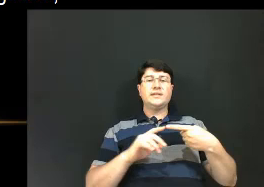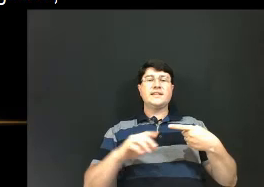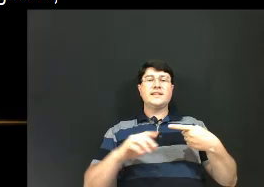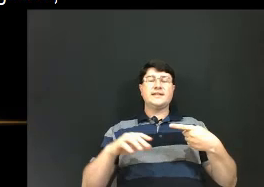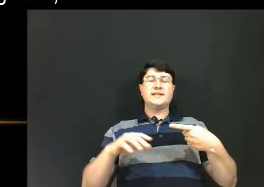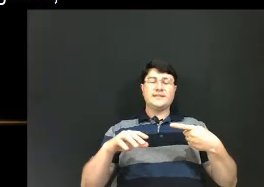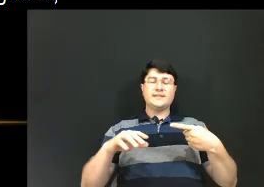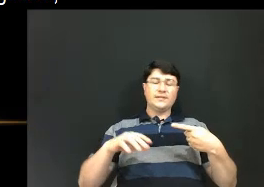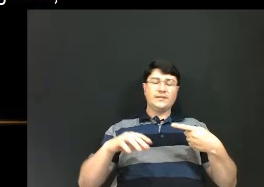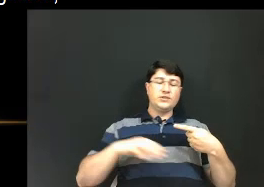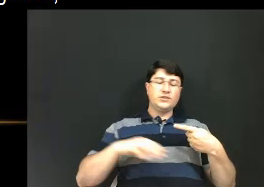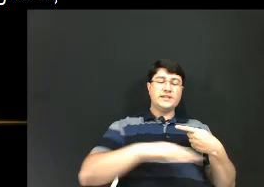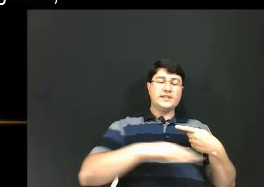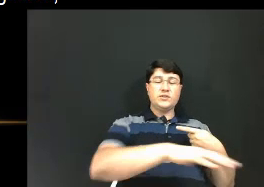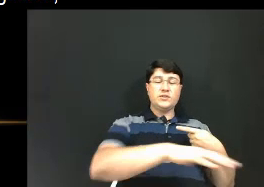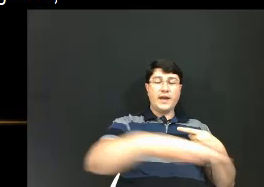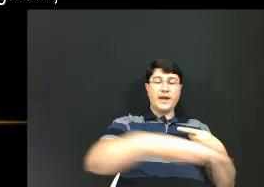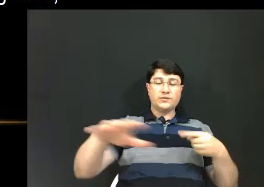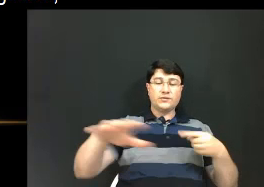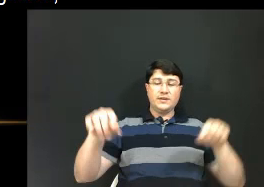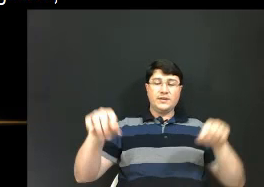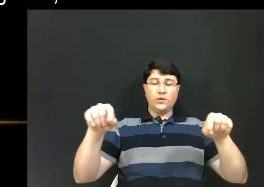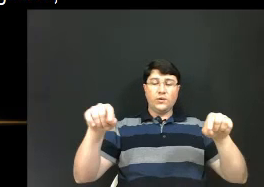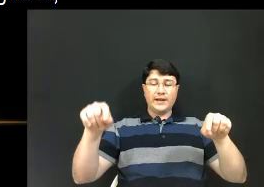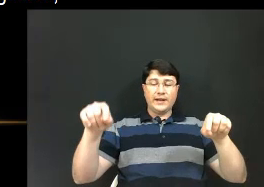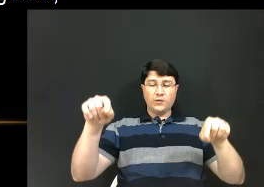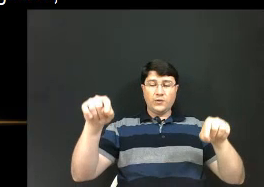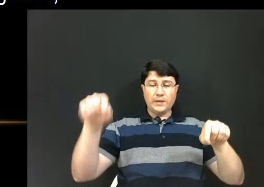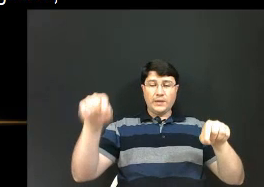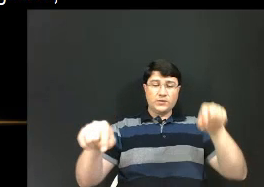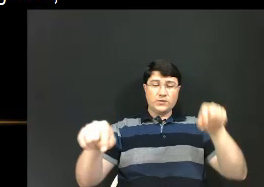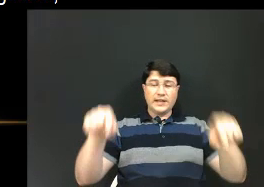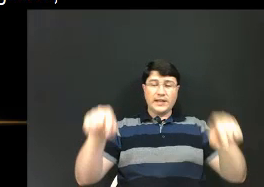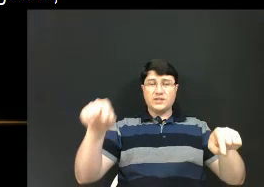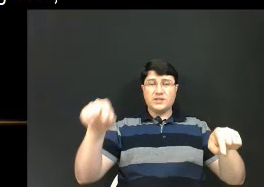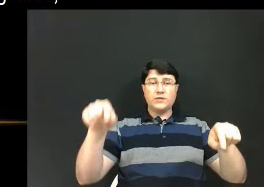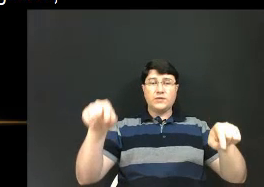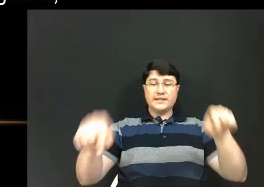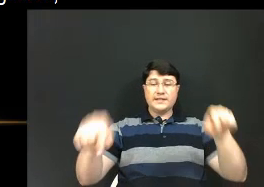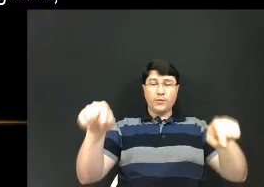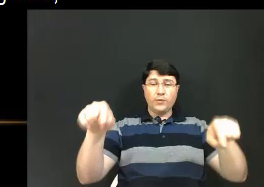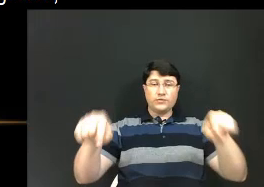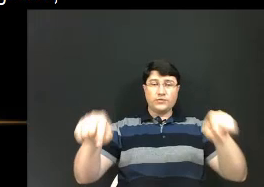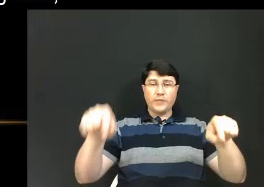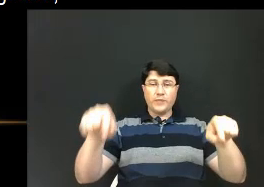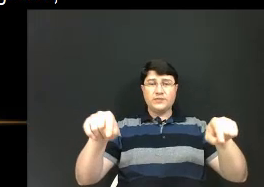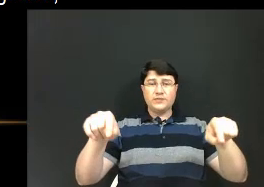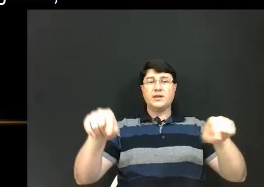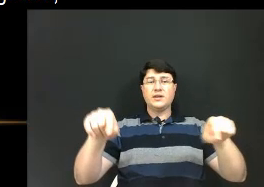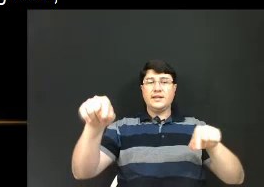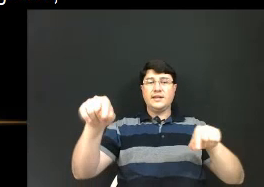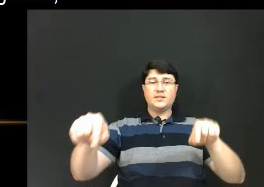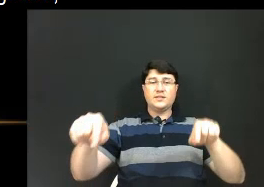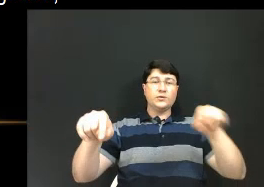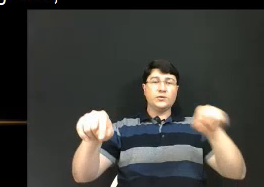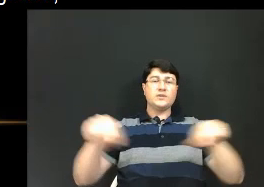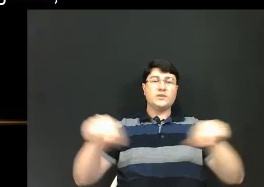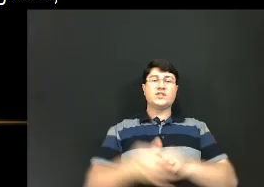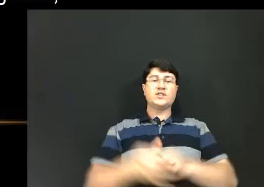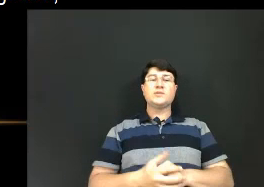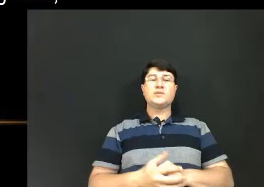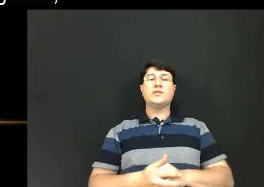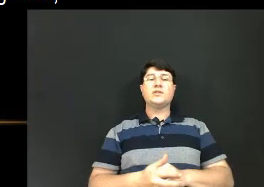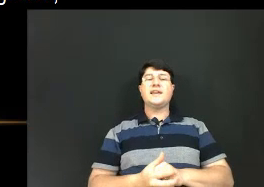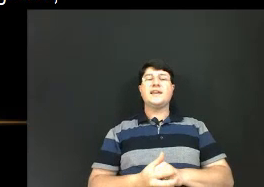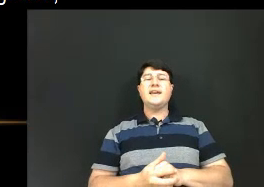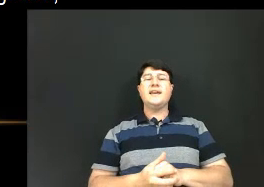da língua de sinais utilizar o espaço e colocar personagens, lugares em pontos no espaço, e esses pontos